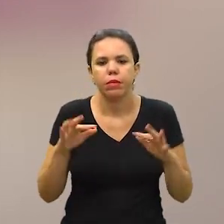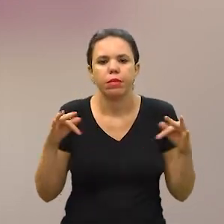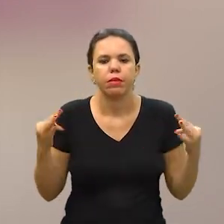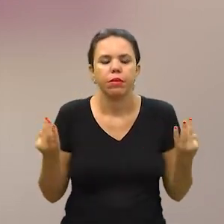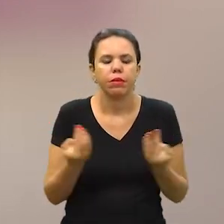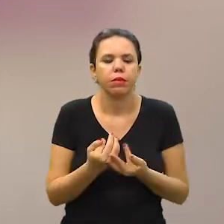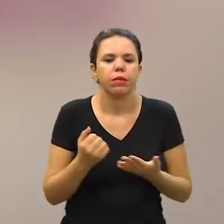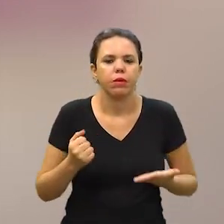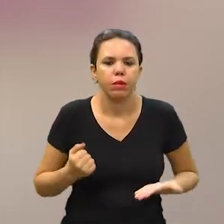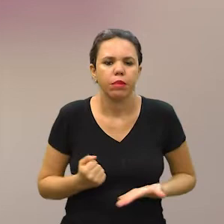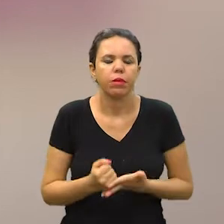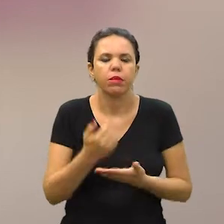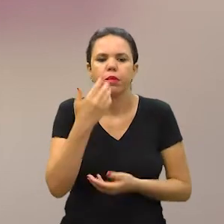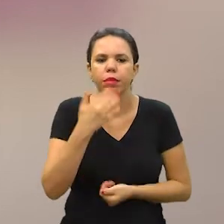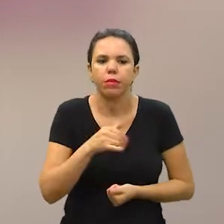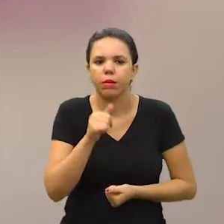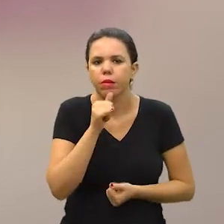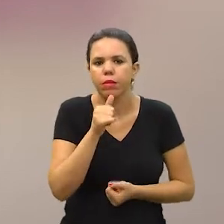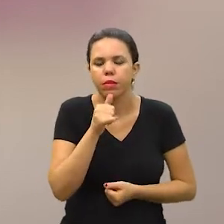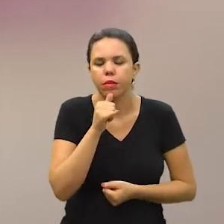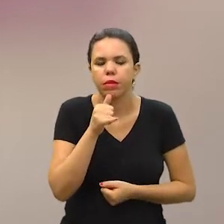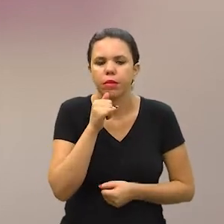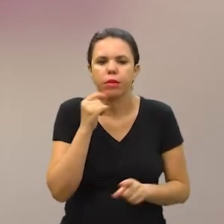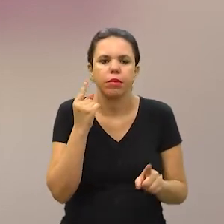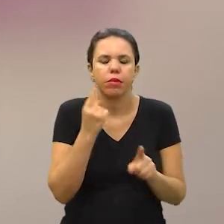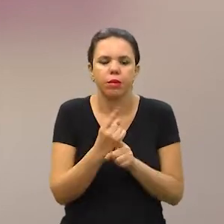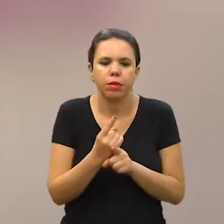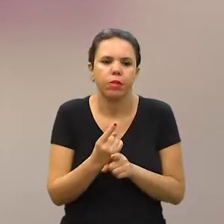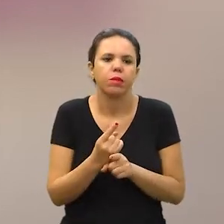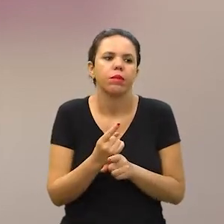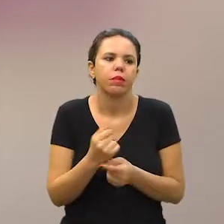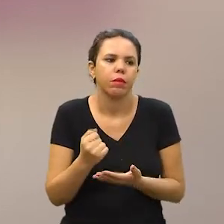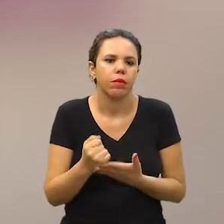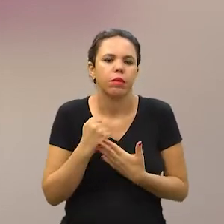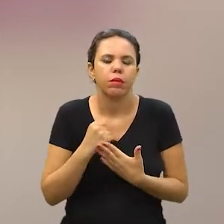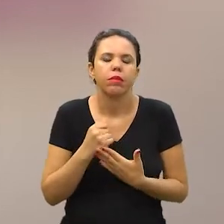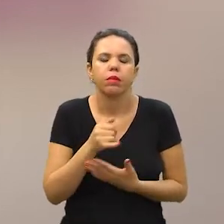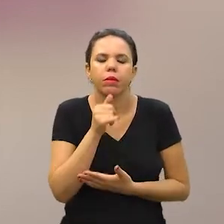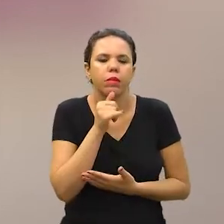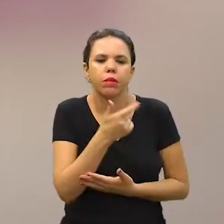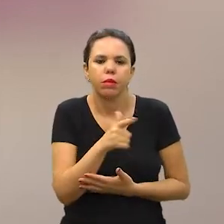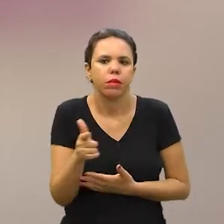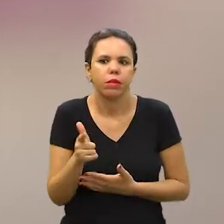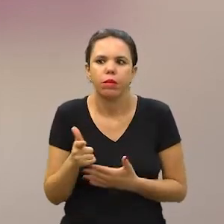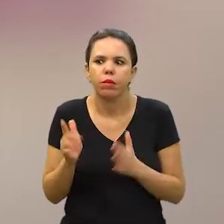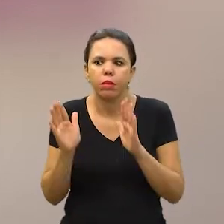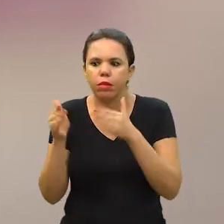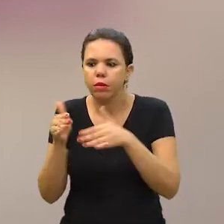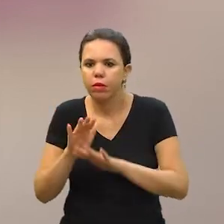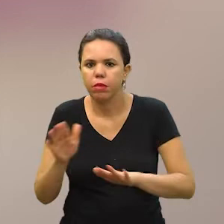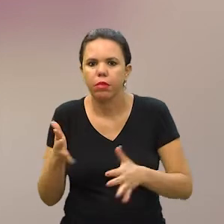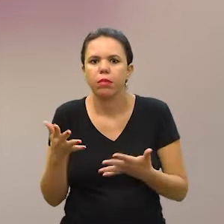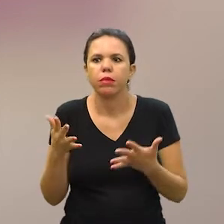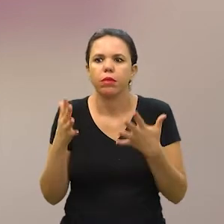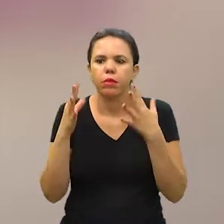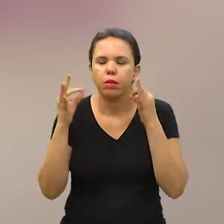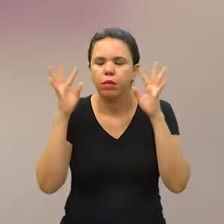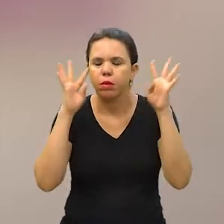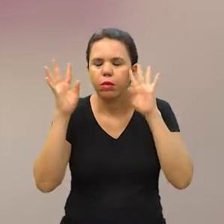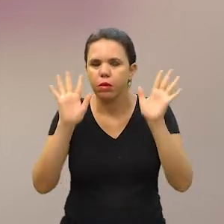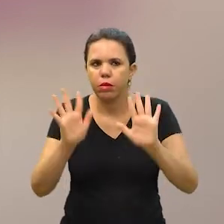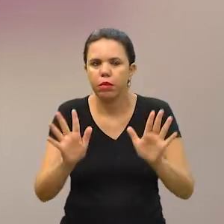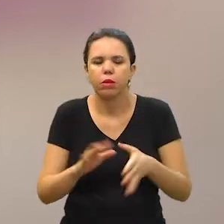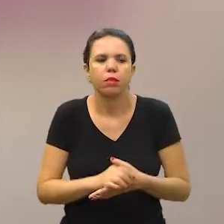que a família auxilie a criança, por exemplo, a encontrar recursos para ela, por exemplo, não desfocar quando a criança é